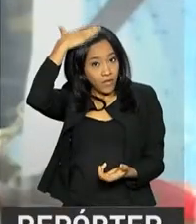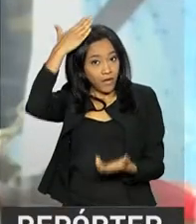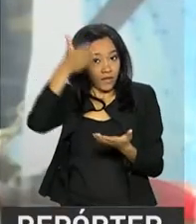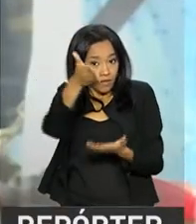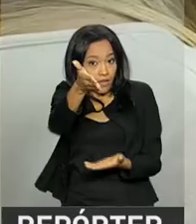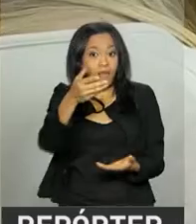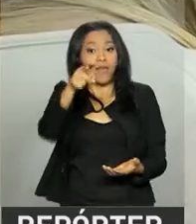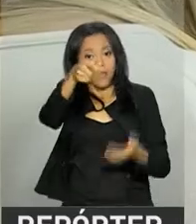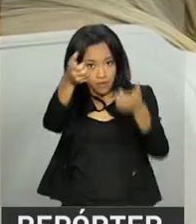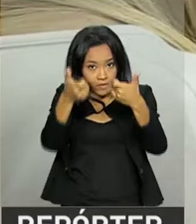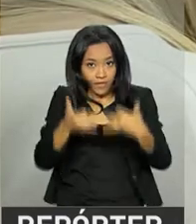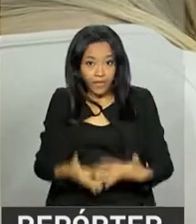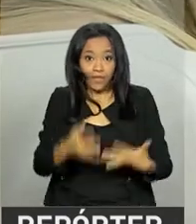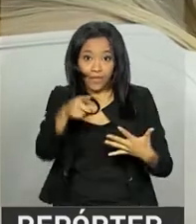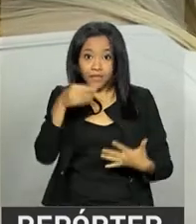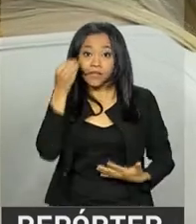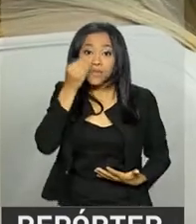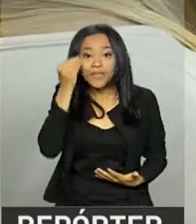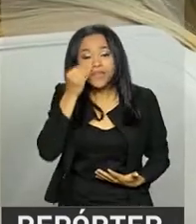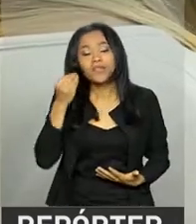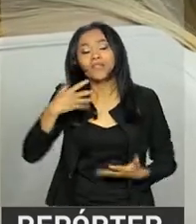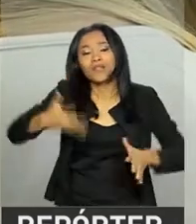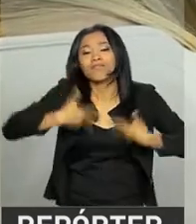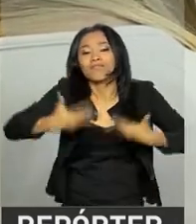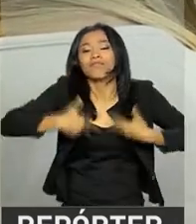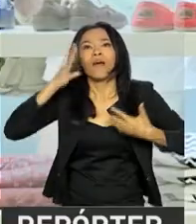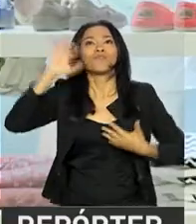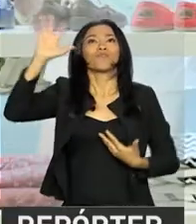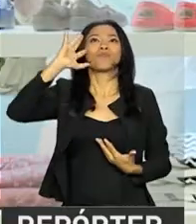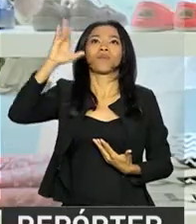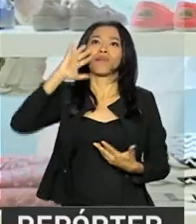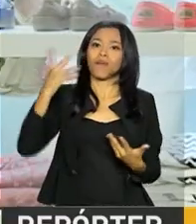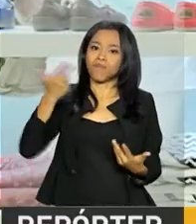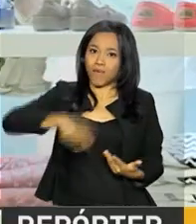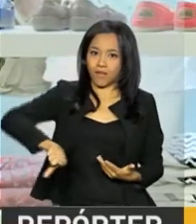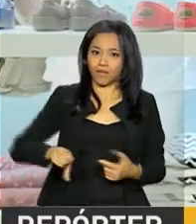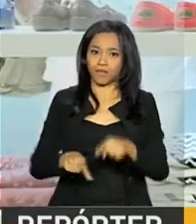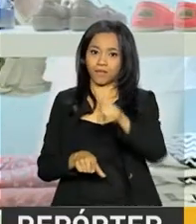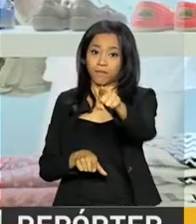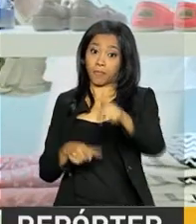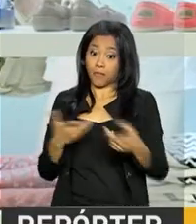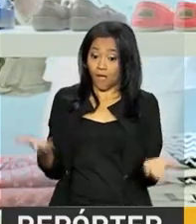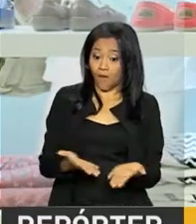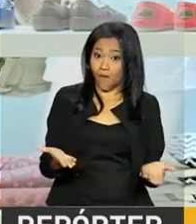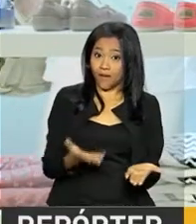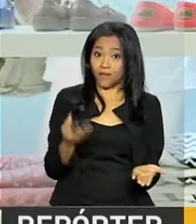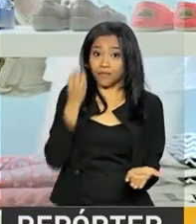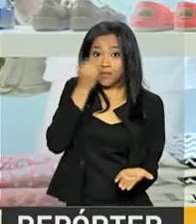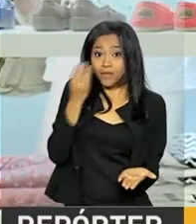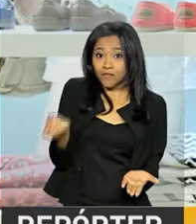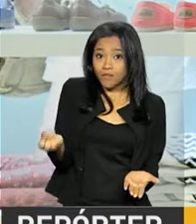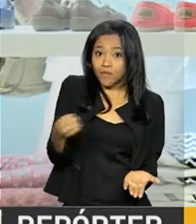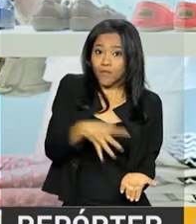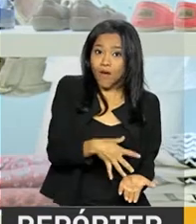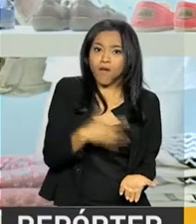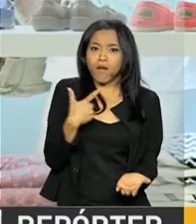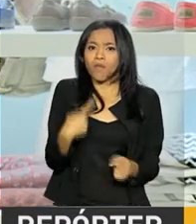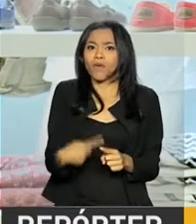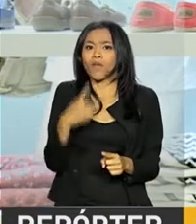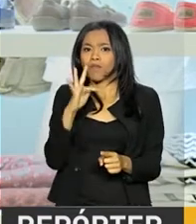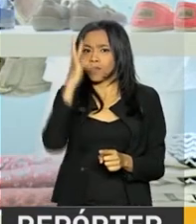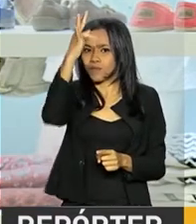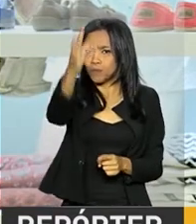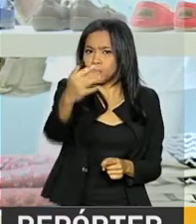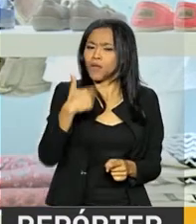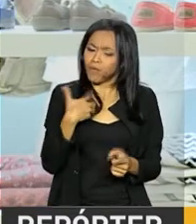essa experiência a incentiva a sonhar ainda mais alto. Estou tendo uma experiência nova, né? Porque futuramente eu